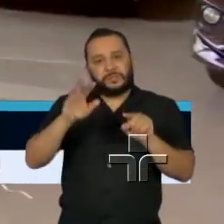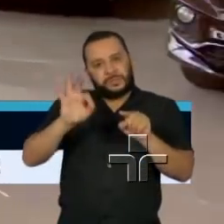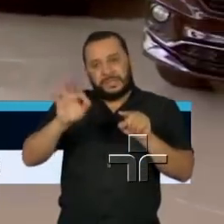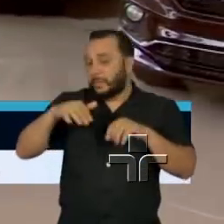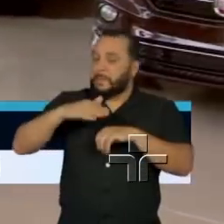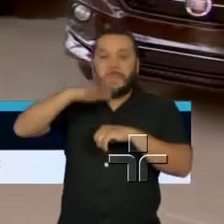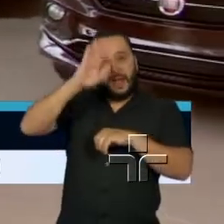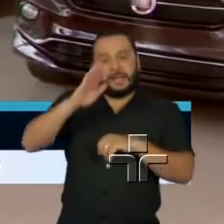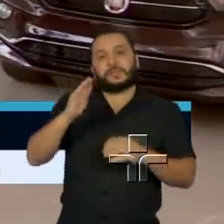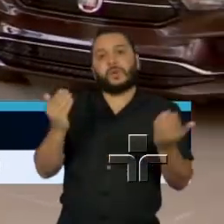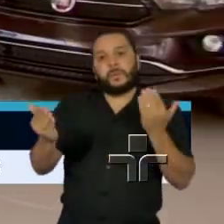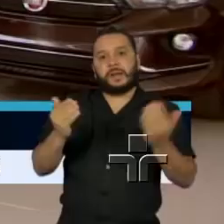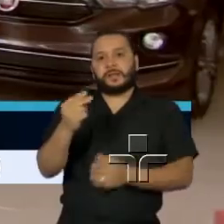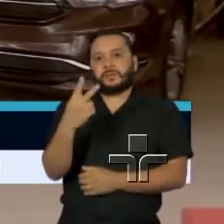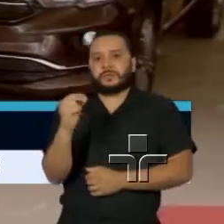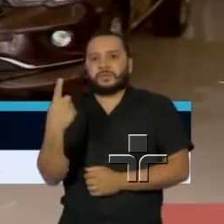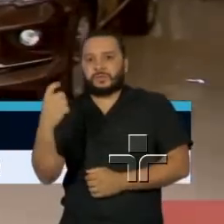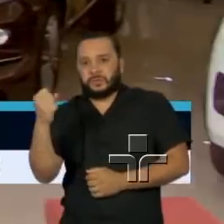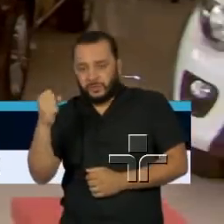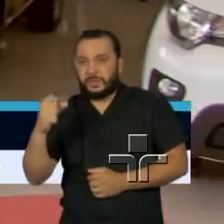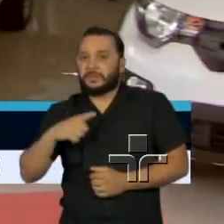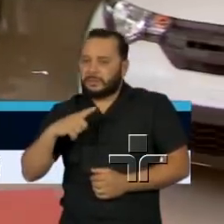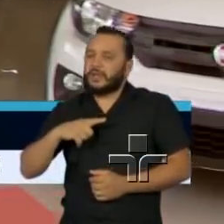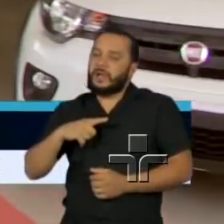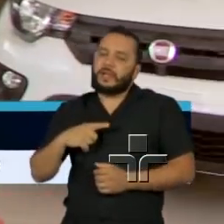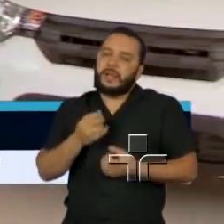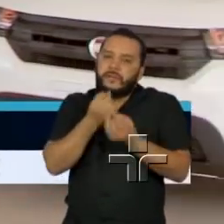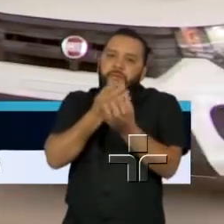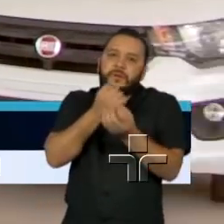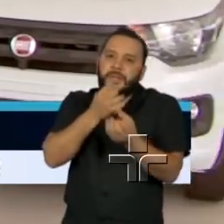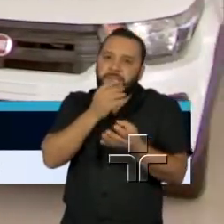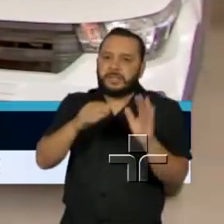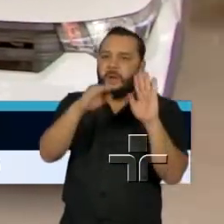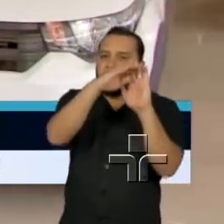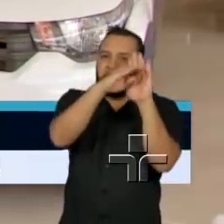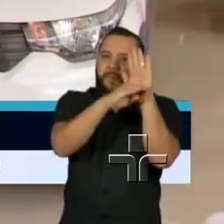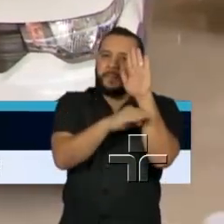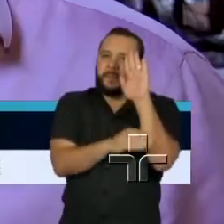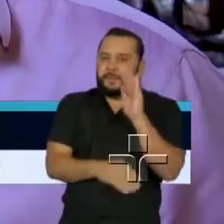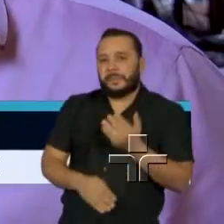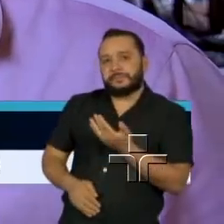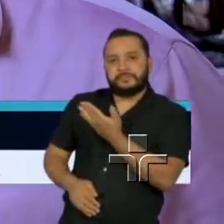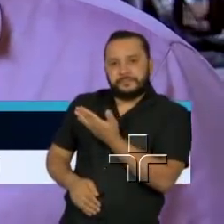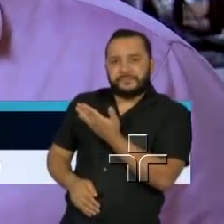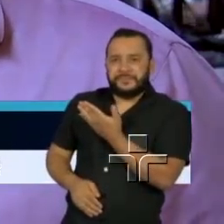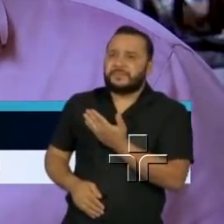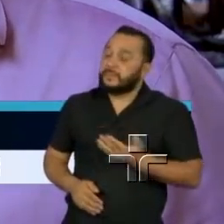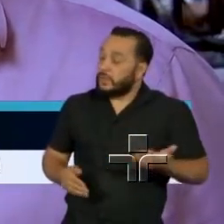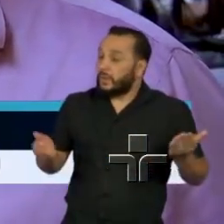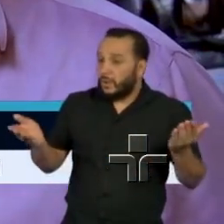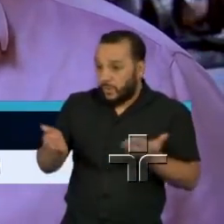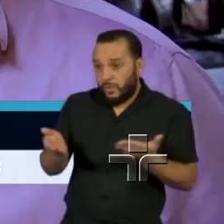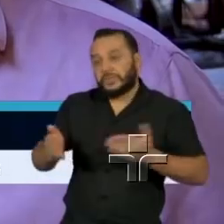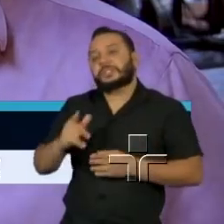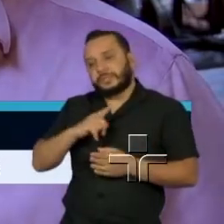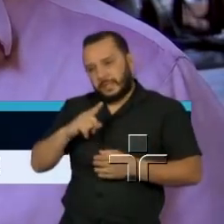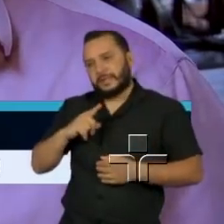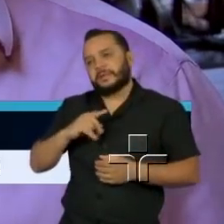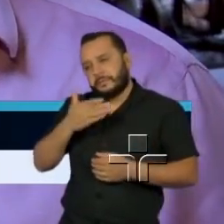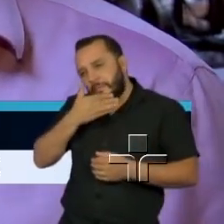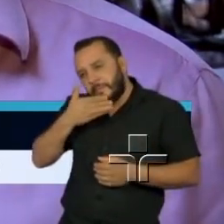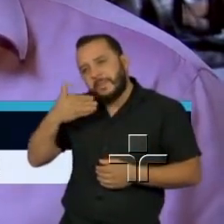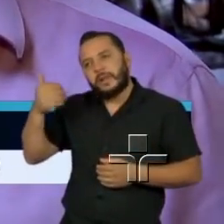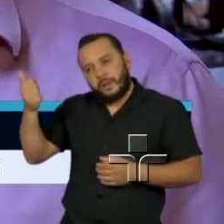da Anfávia, a associação que representa os fabricantes de veículos. A base de comparação é relativamente baixa, mas está melhorando, né? Se você vê